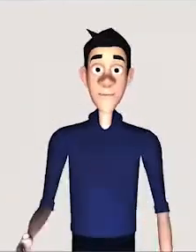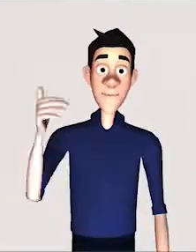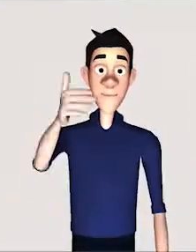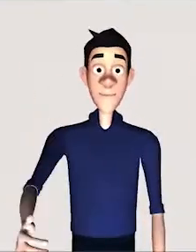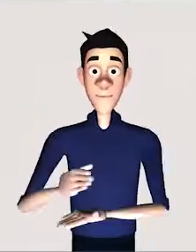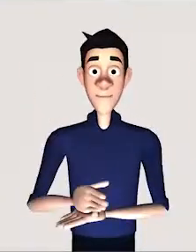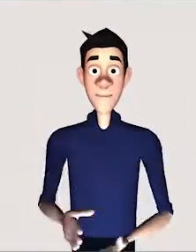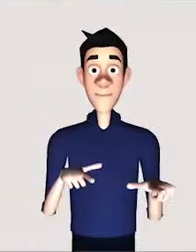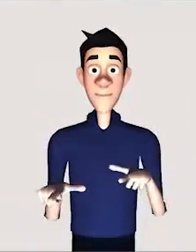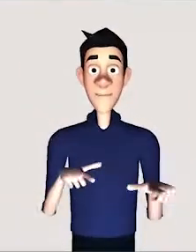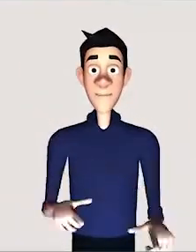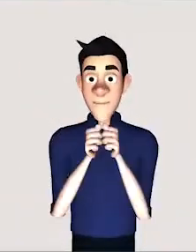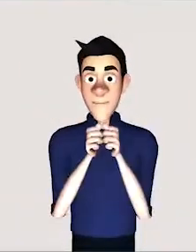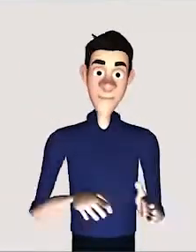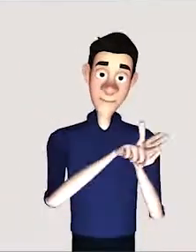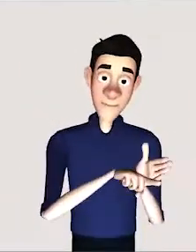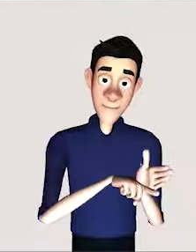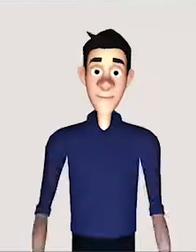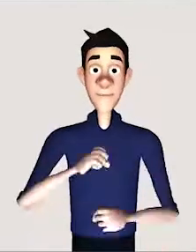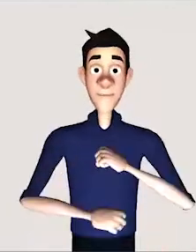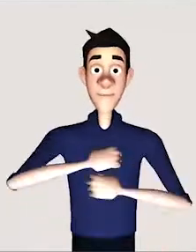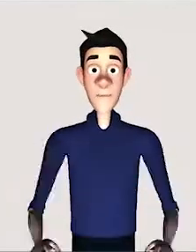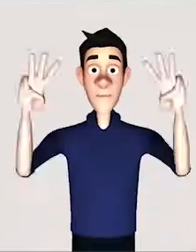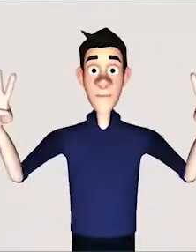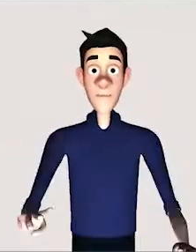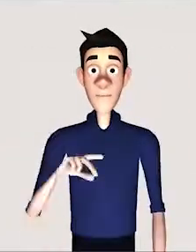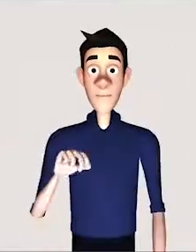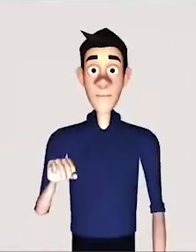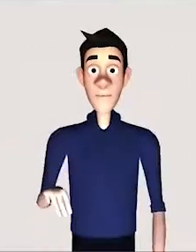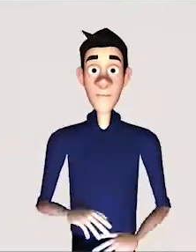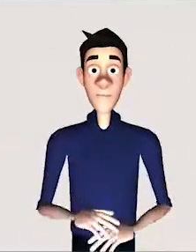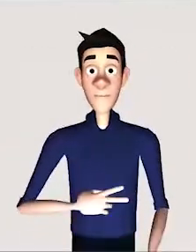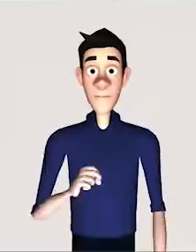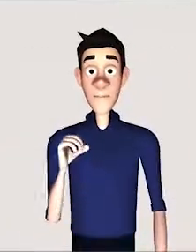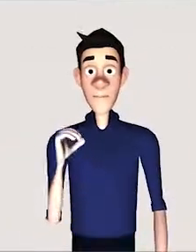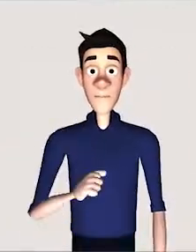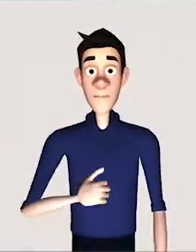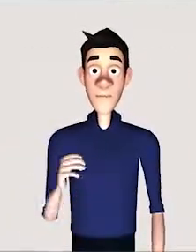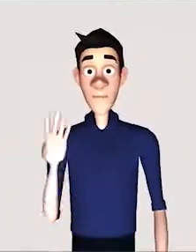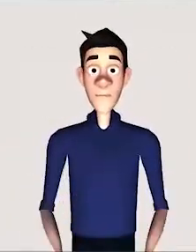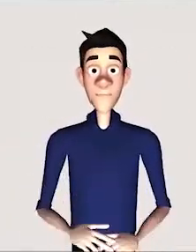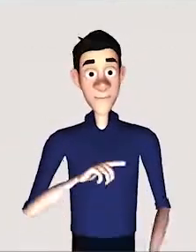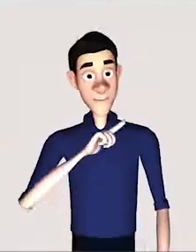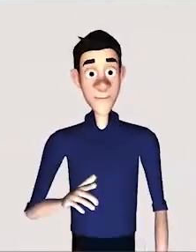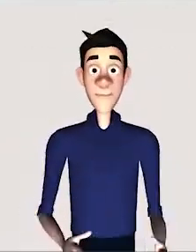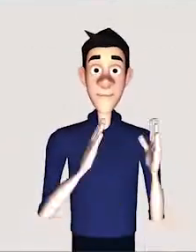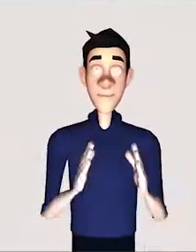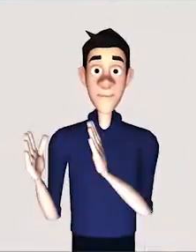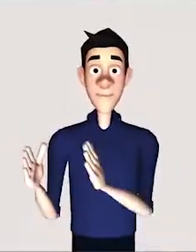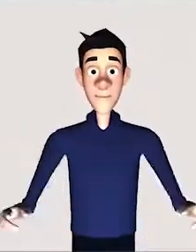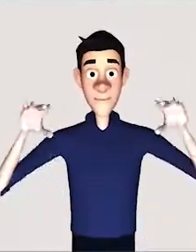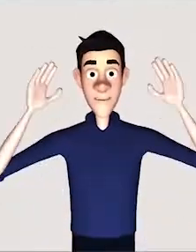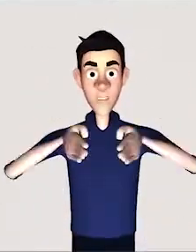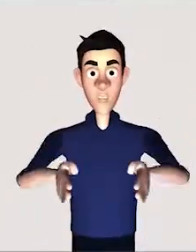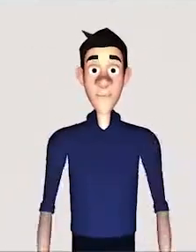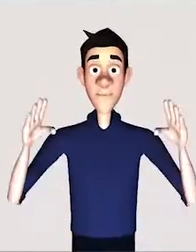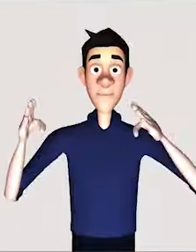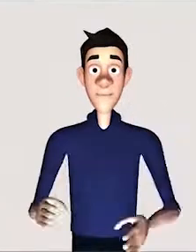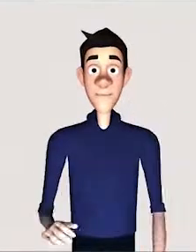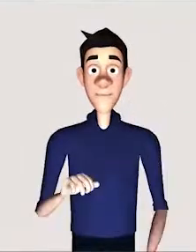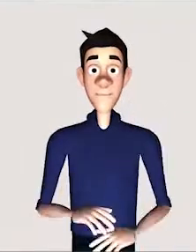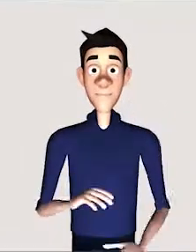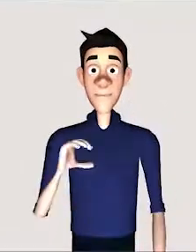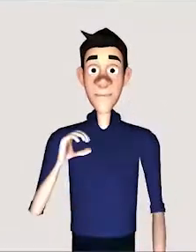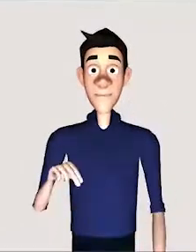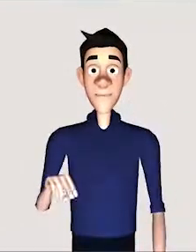de museus. Havia um bloco, especificamente dedicado à contagem de público, que trazia a pergunta do total de